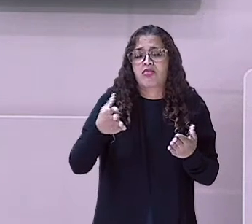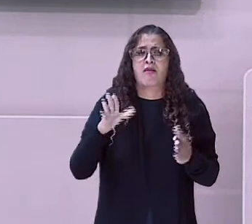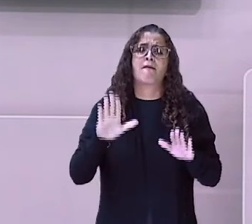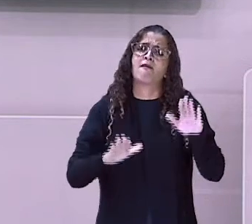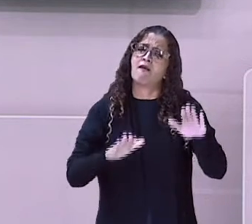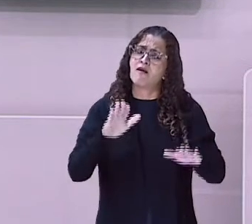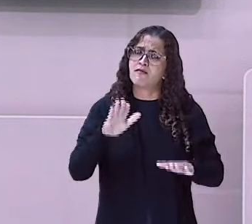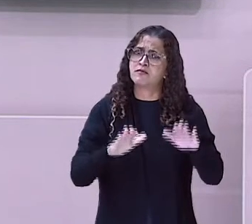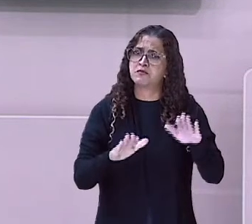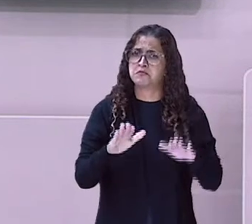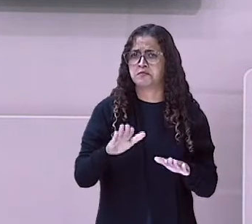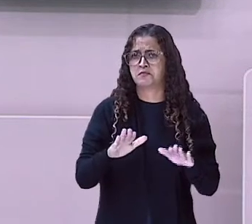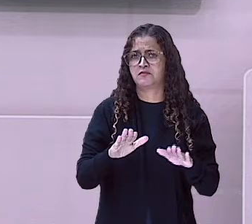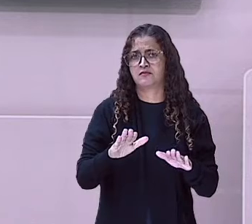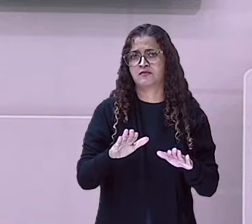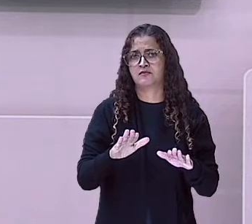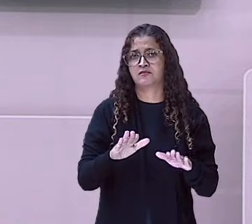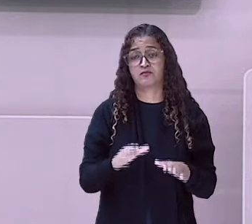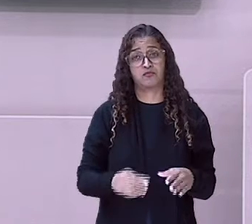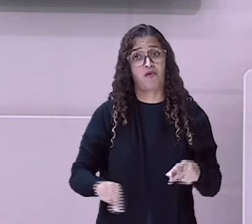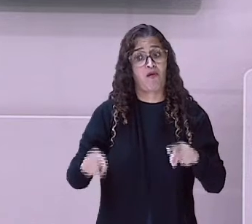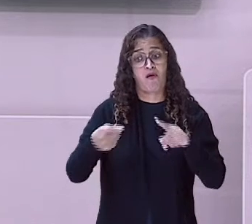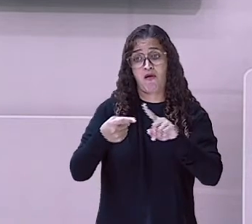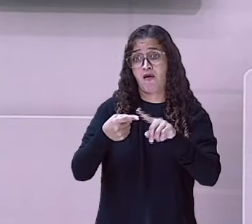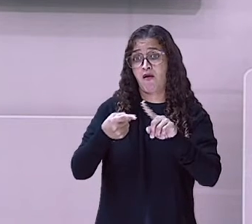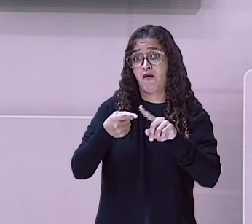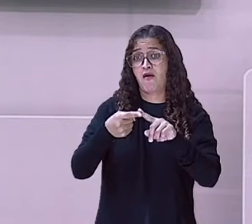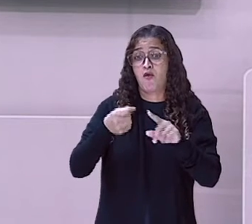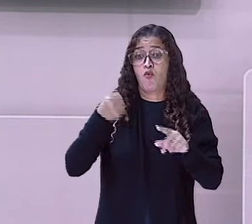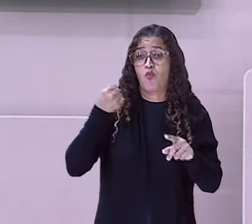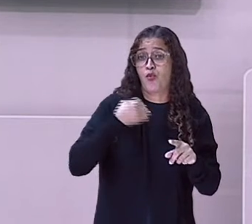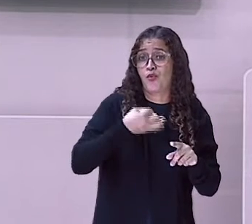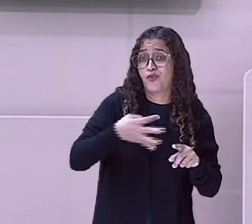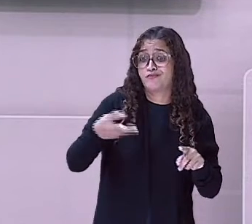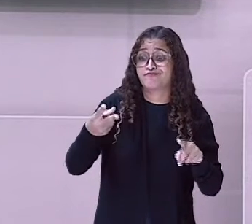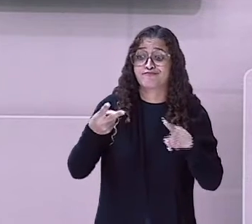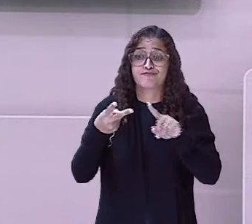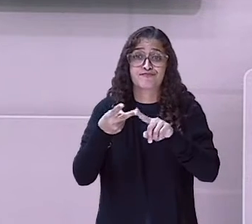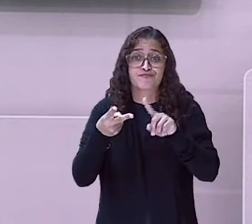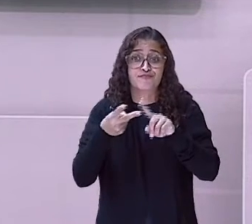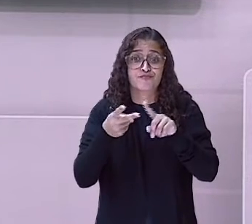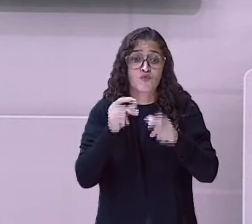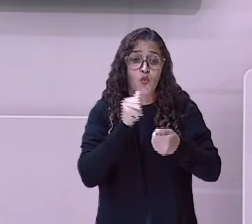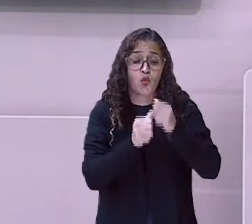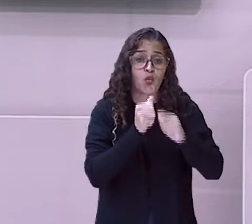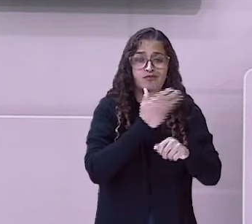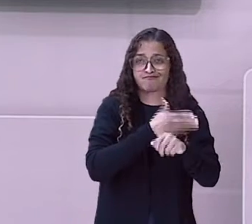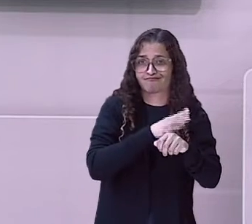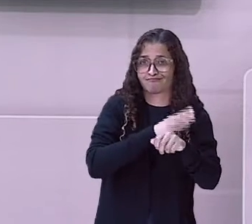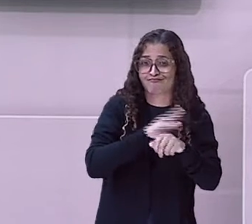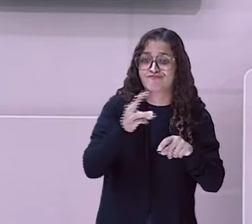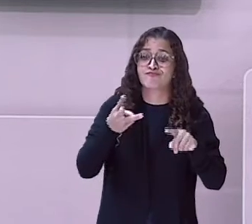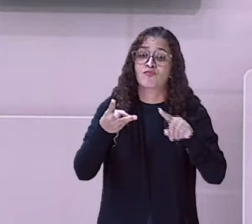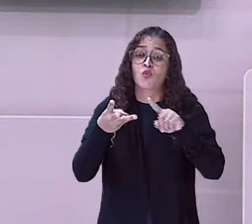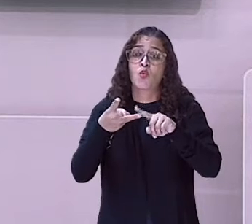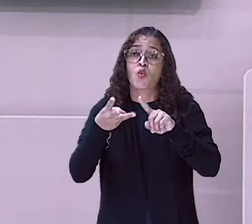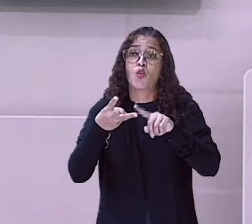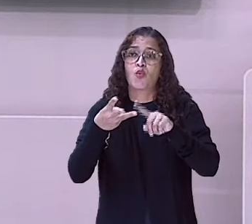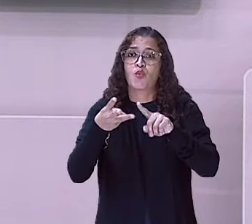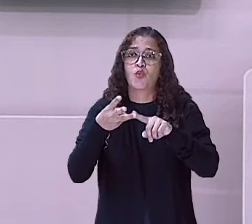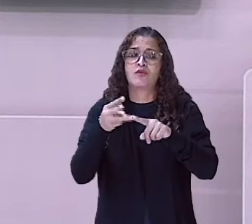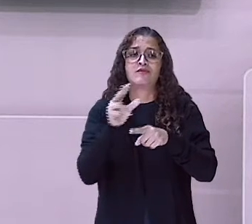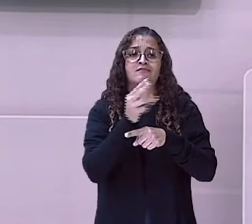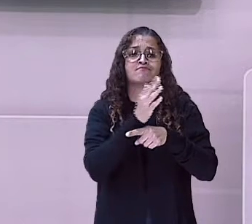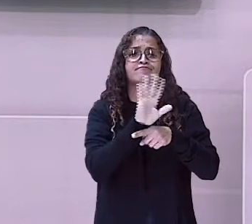preferência. Temos a preferência de leitura, práticas de esportes e ir ao cinema, não é isso? Então, temos aí